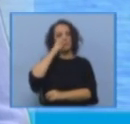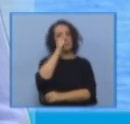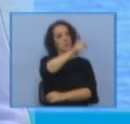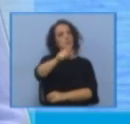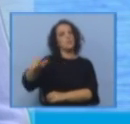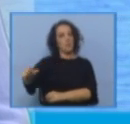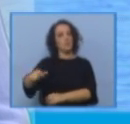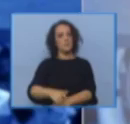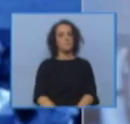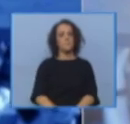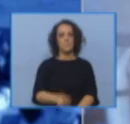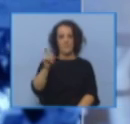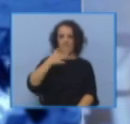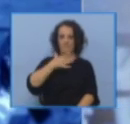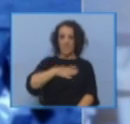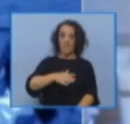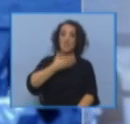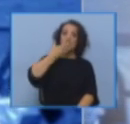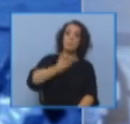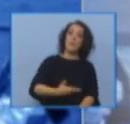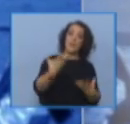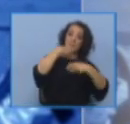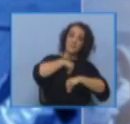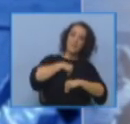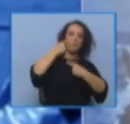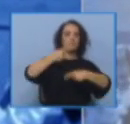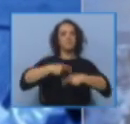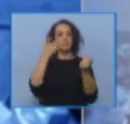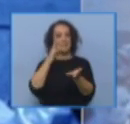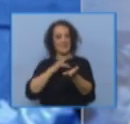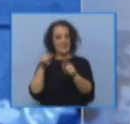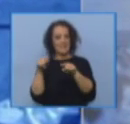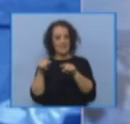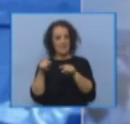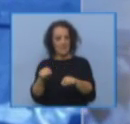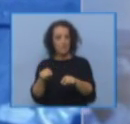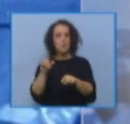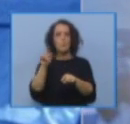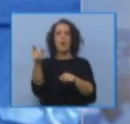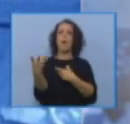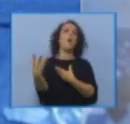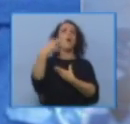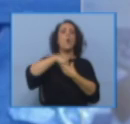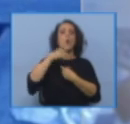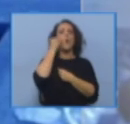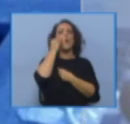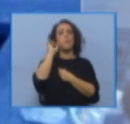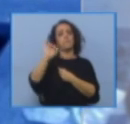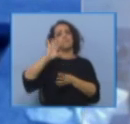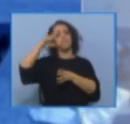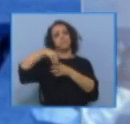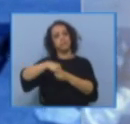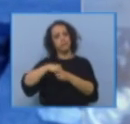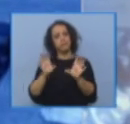É uma experiência que quero partilhar através deste livro. Como é que integra esta experiência também no carisma a que está ligado